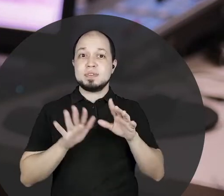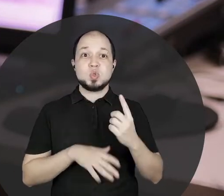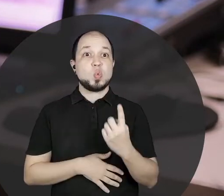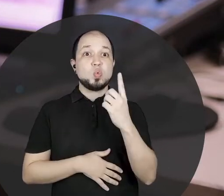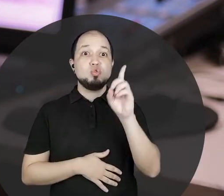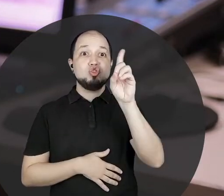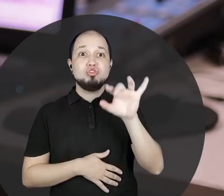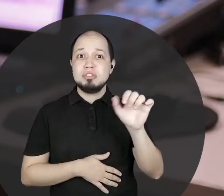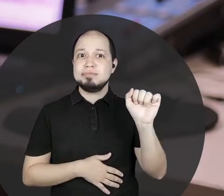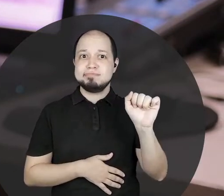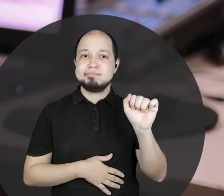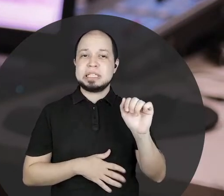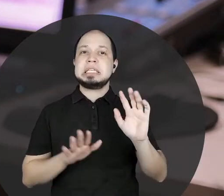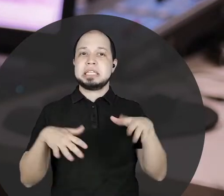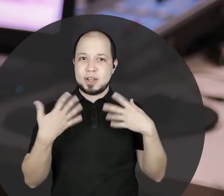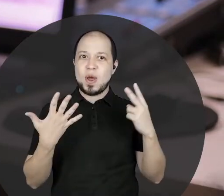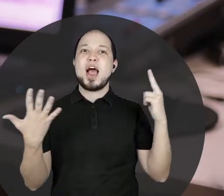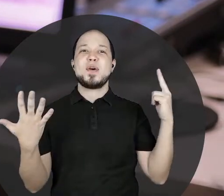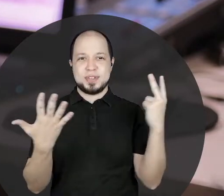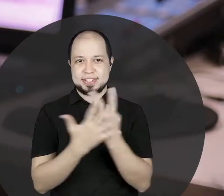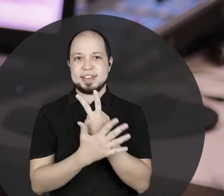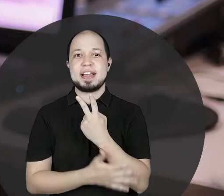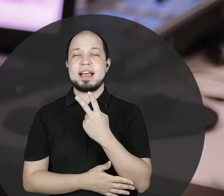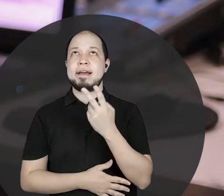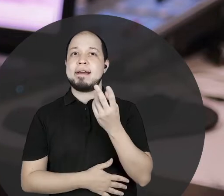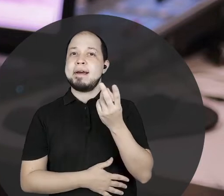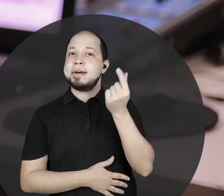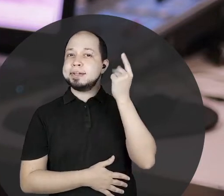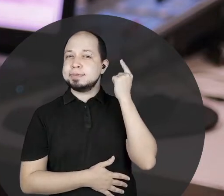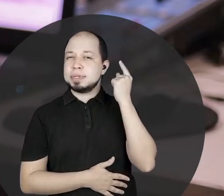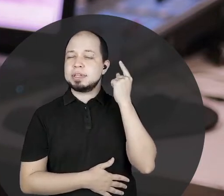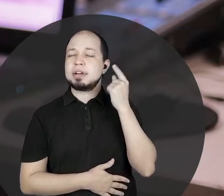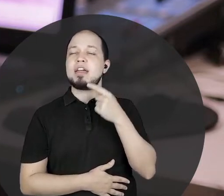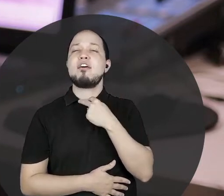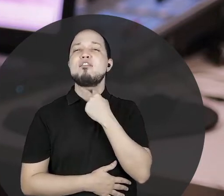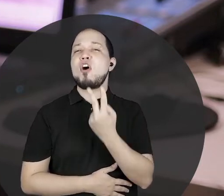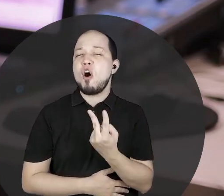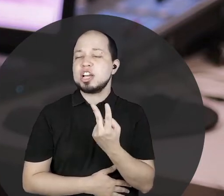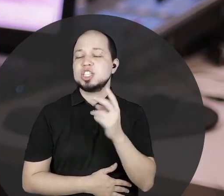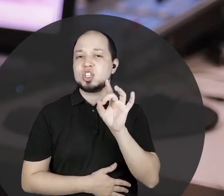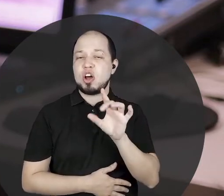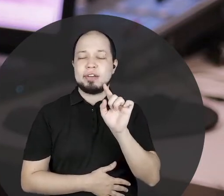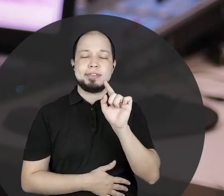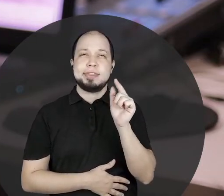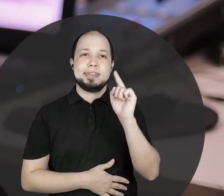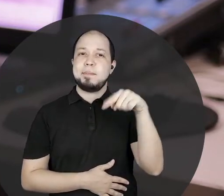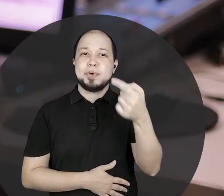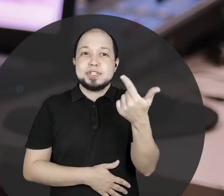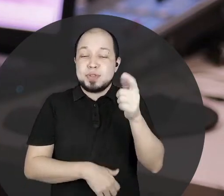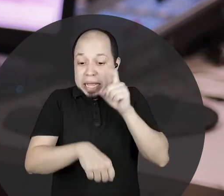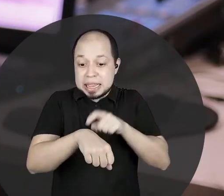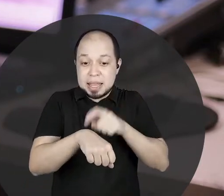foi o que aconteceu com a voz que a gente pensava que ia ser só voz guia, voz e violão, que acaba que ele não teve outra agenda, não vai dar tempo de gravar de